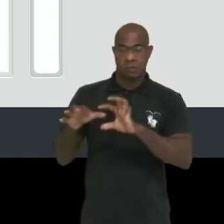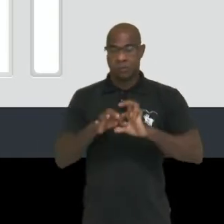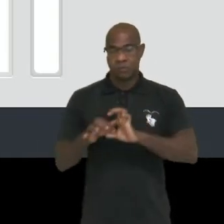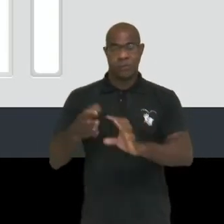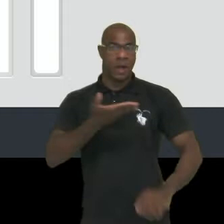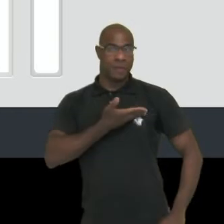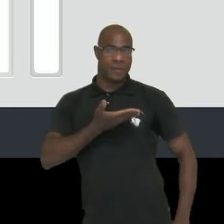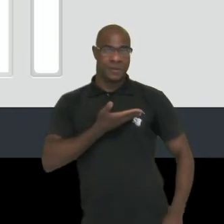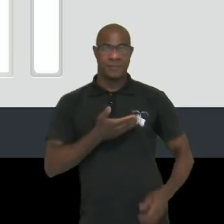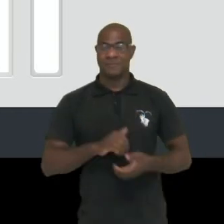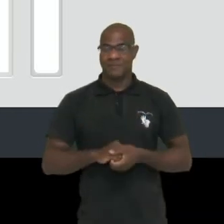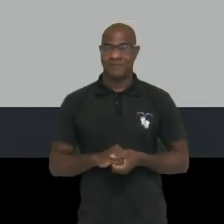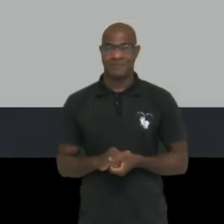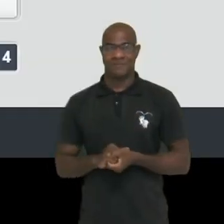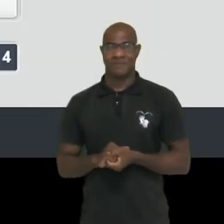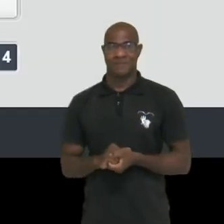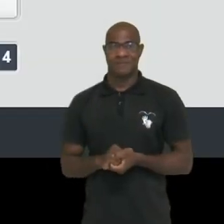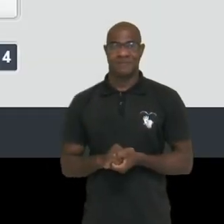amigos.